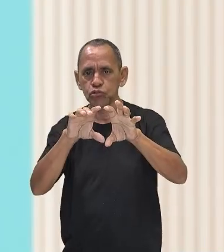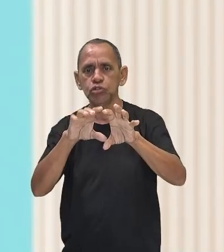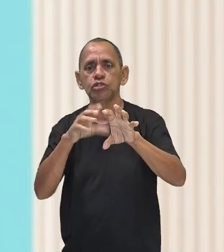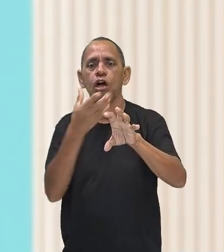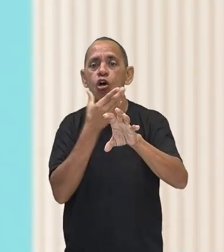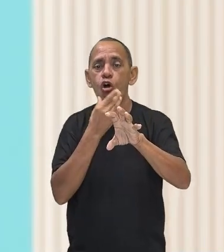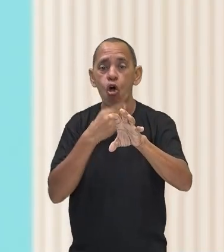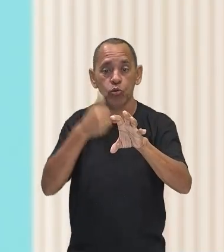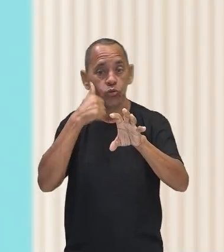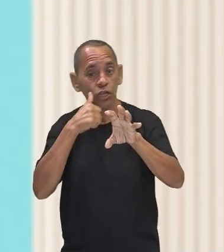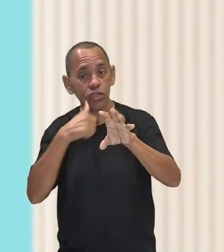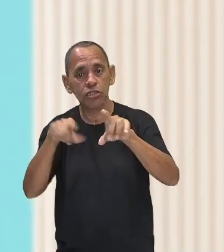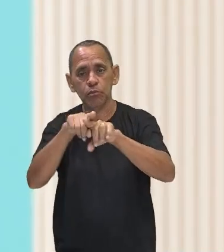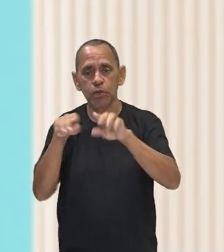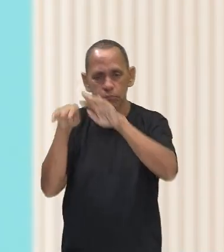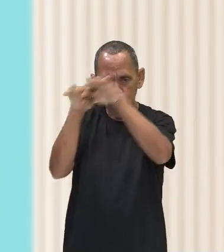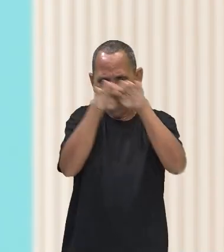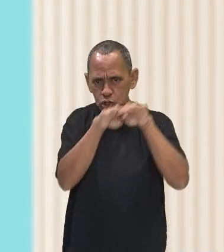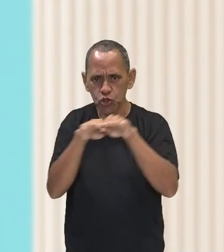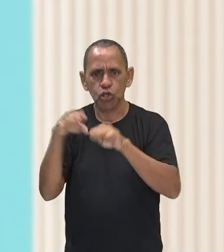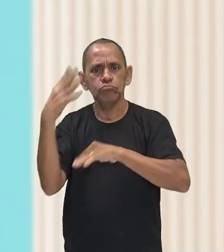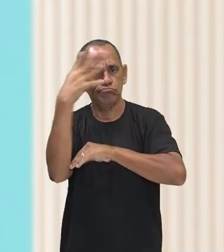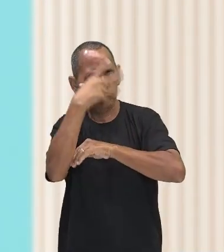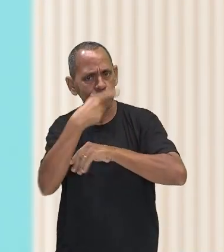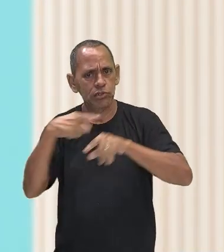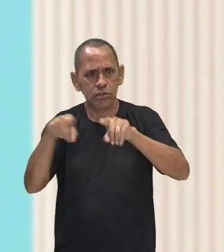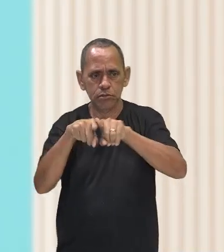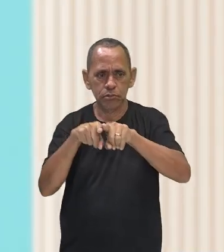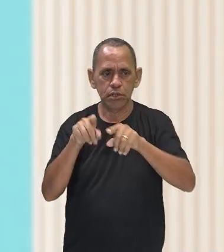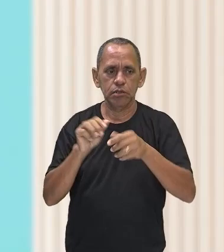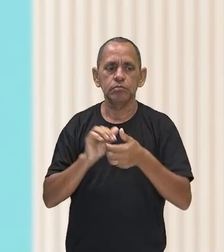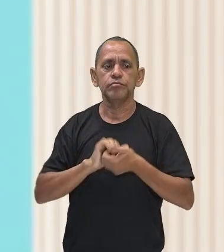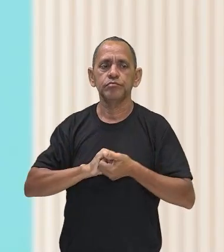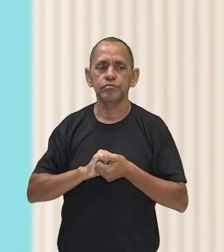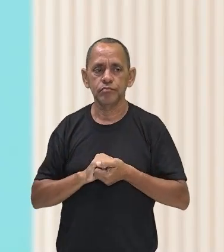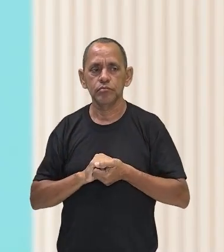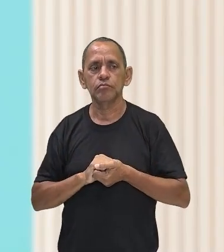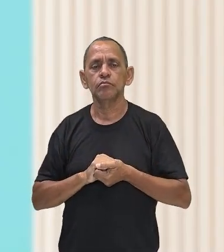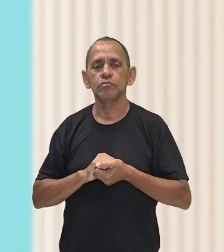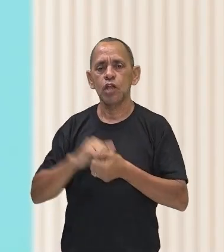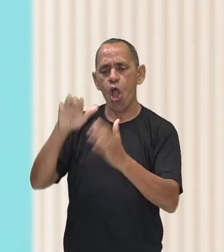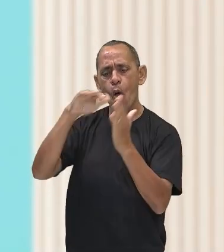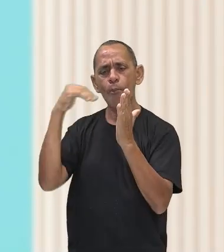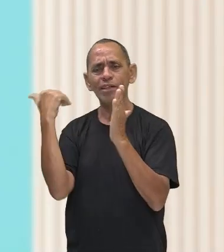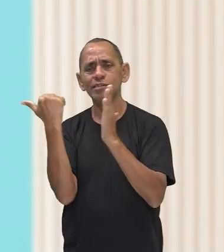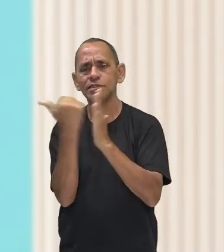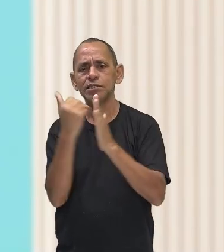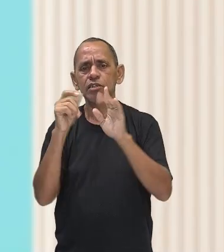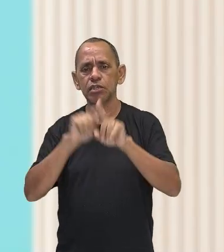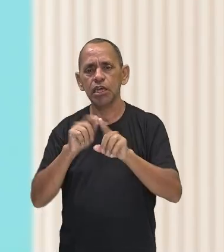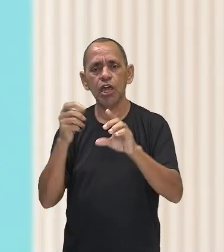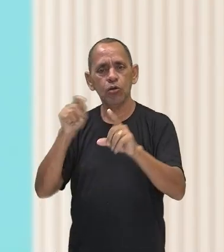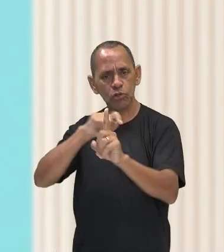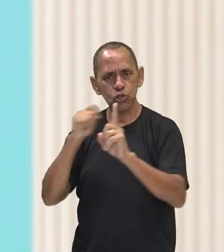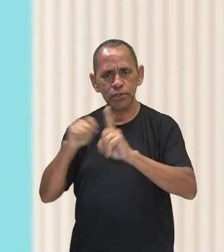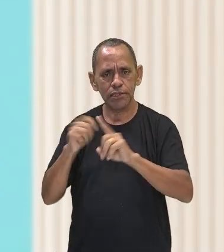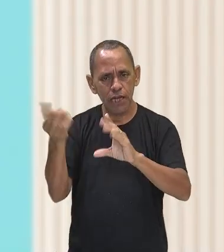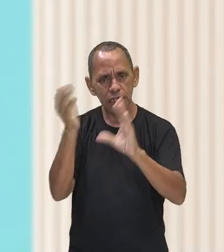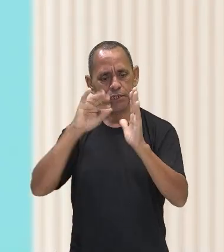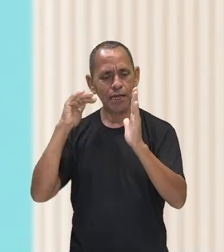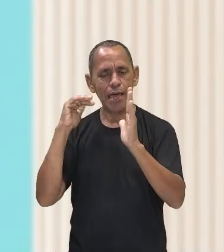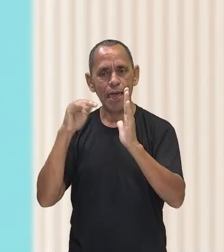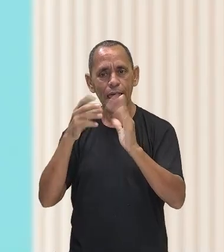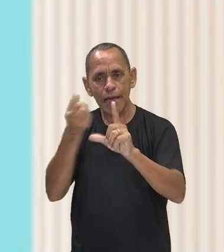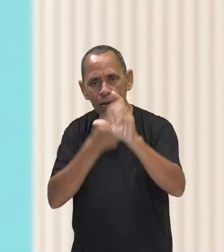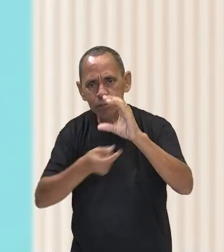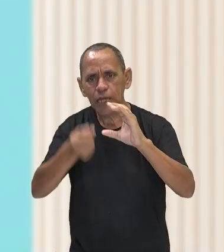padrões estéticos de beleza assim em uma sociedade capitalista onde o corpo humano é